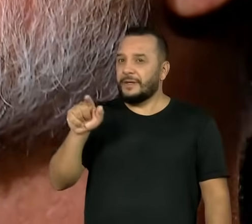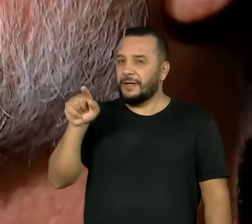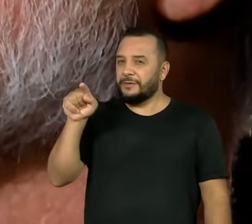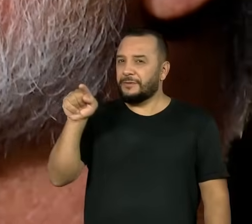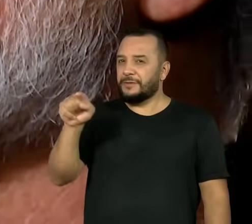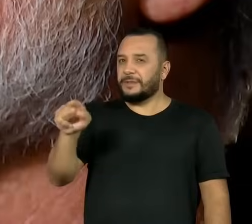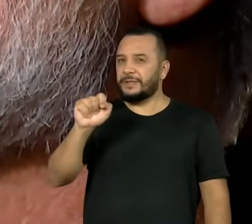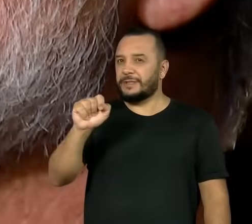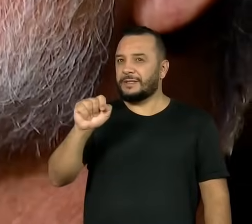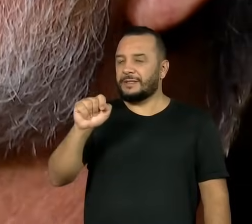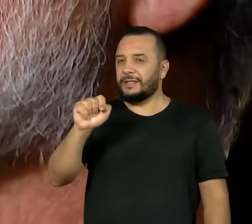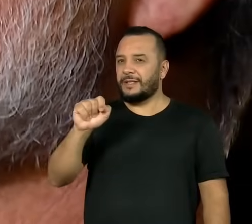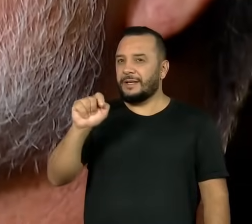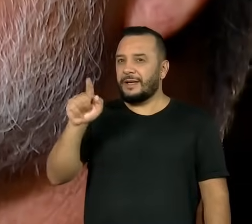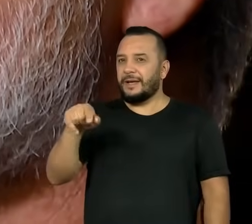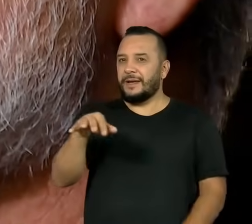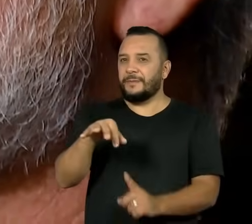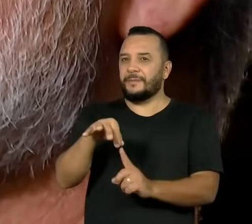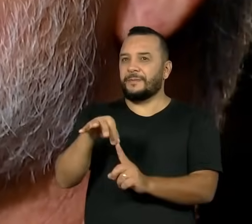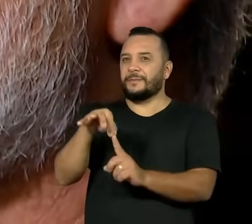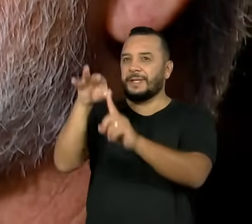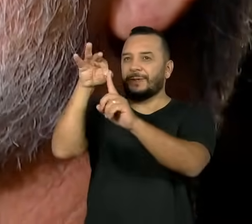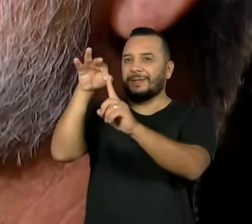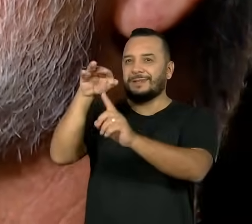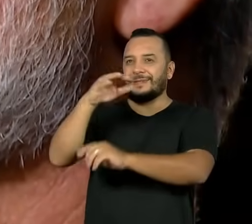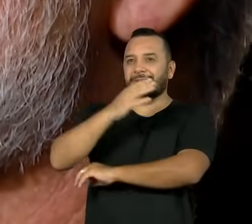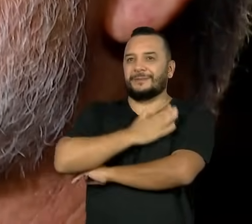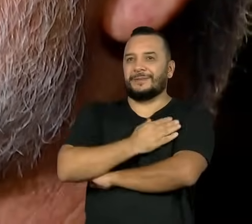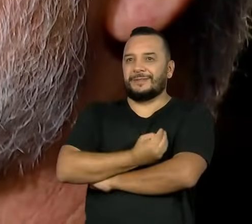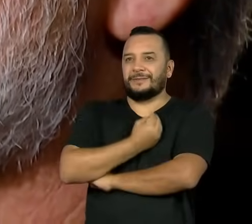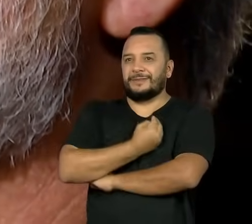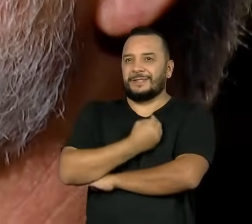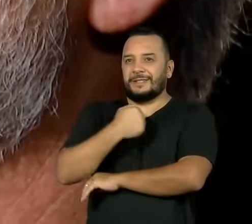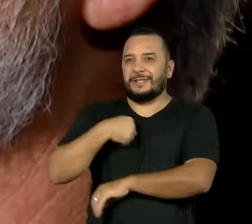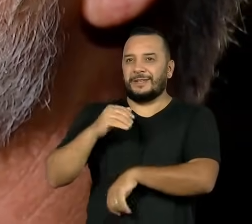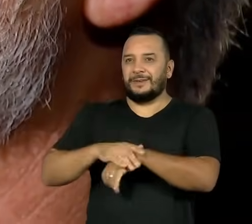essência e a prioridade do que eu vou